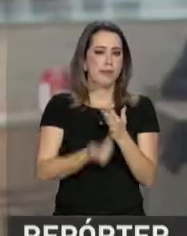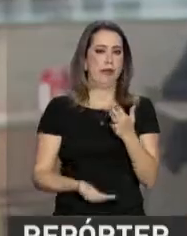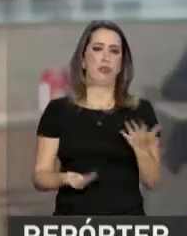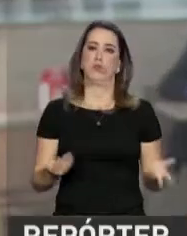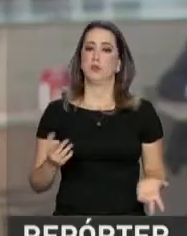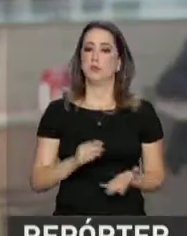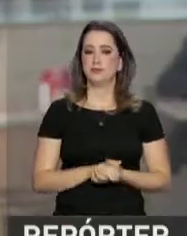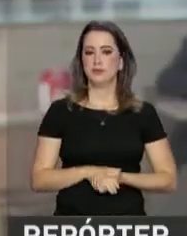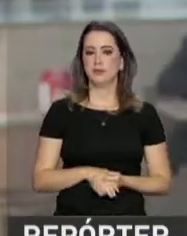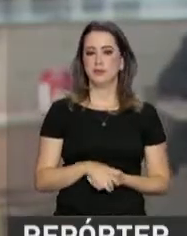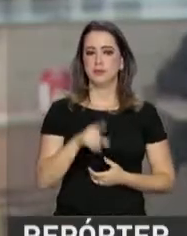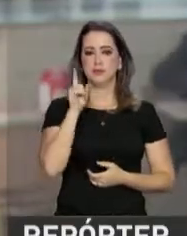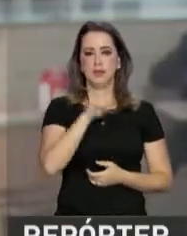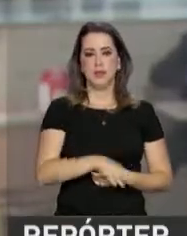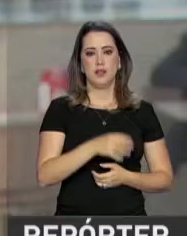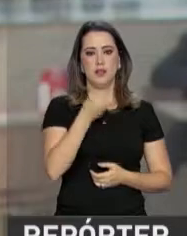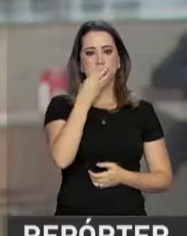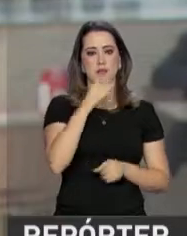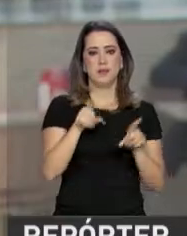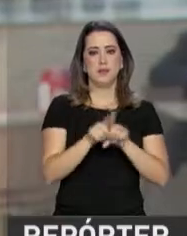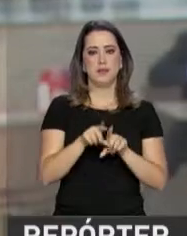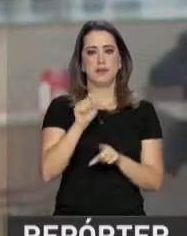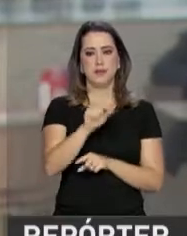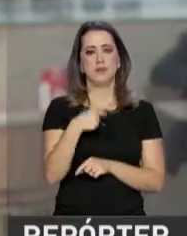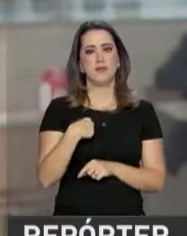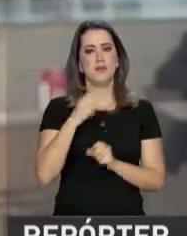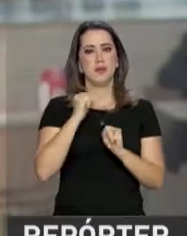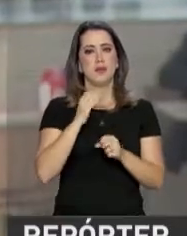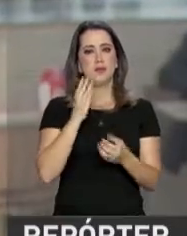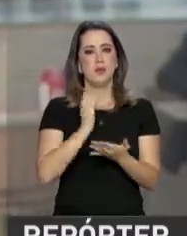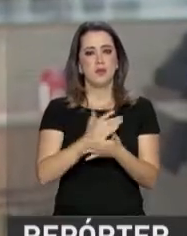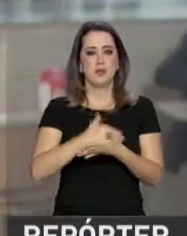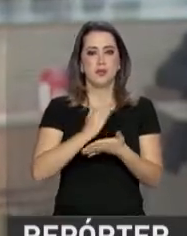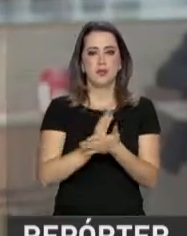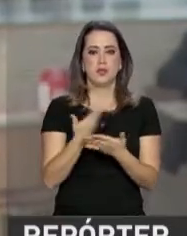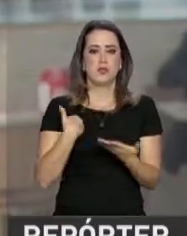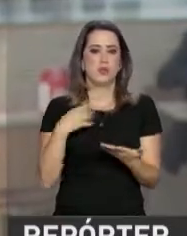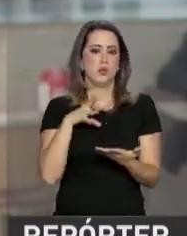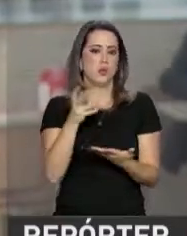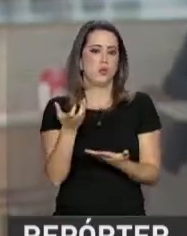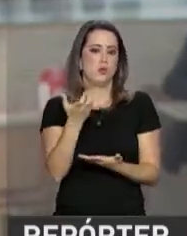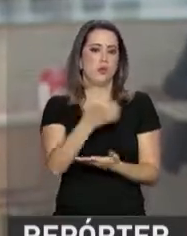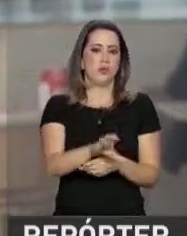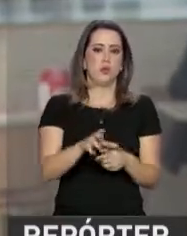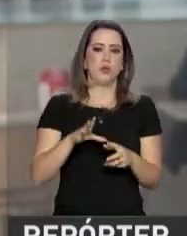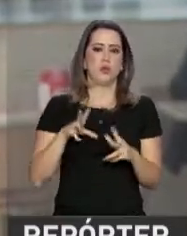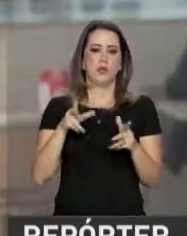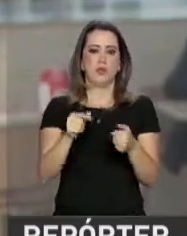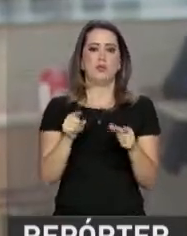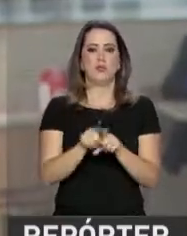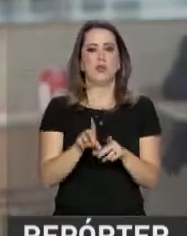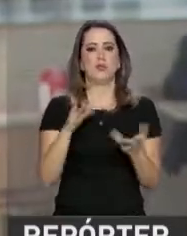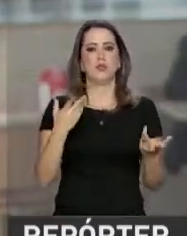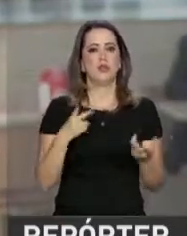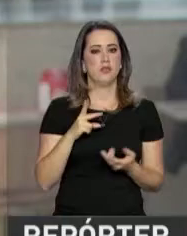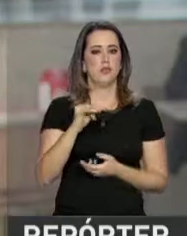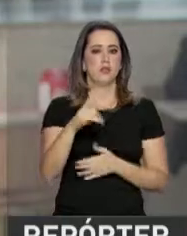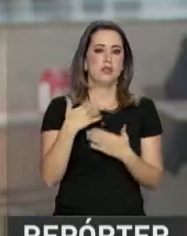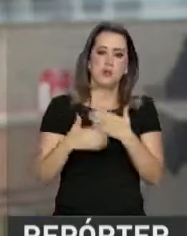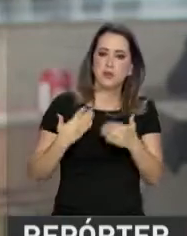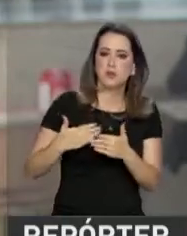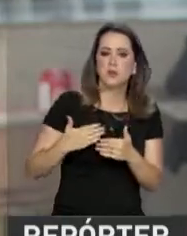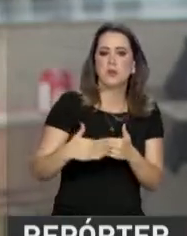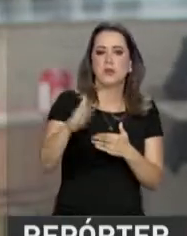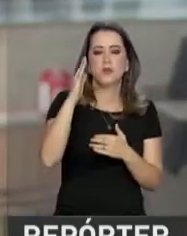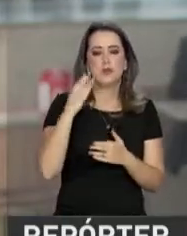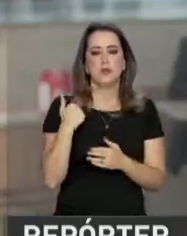é um espetáculo, né? Porque agora você pode cortar a maçã, ah, eu não quero comer a maçã toda. Aí você guarda um pouquinho. Não precisa nem ser por muitos dias, né? Mas